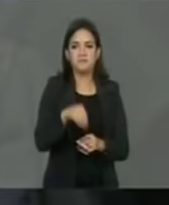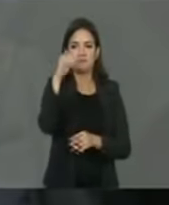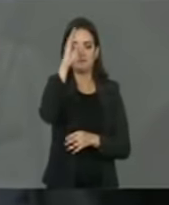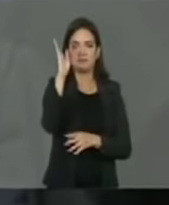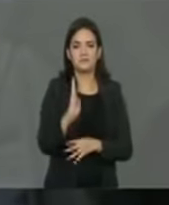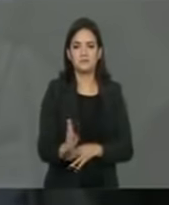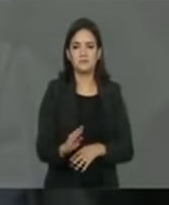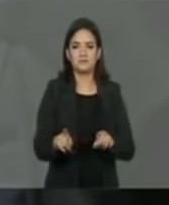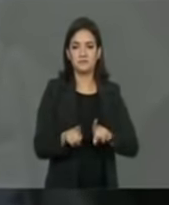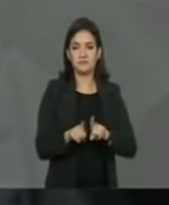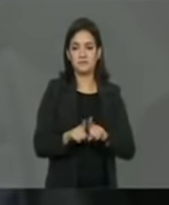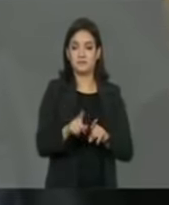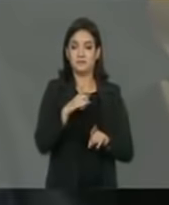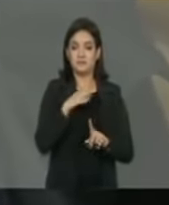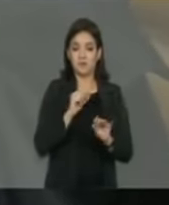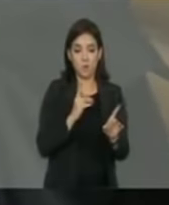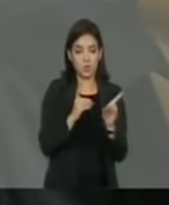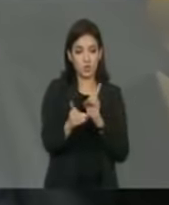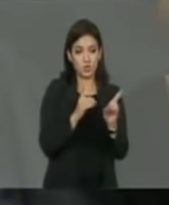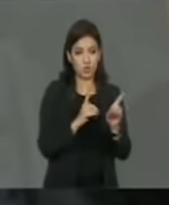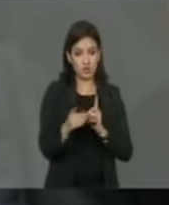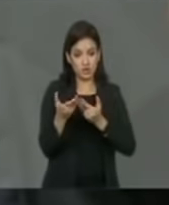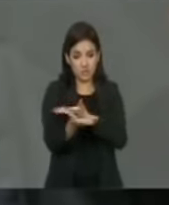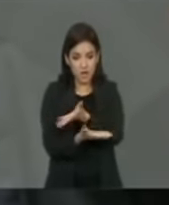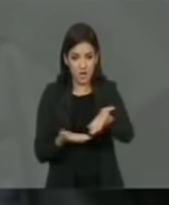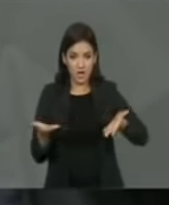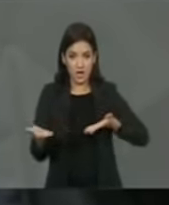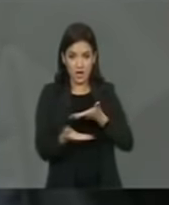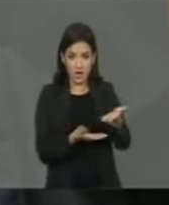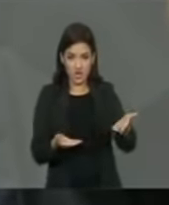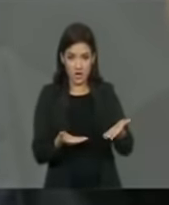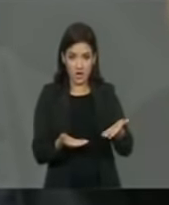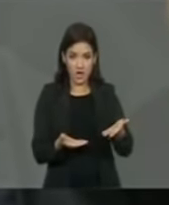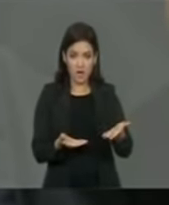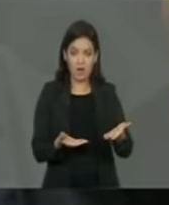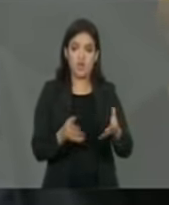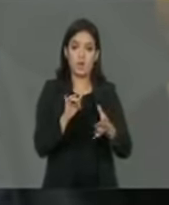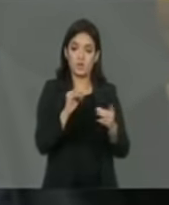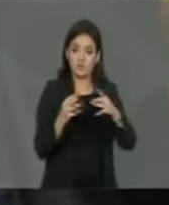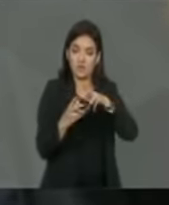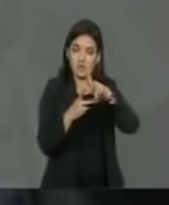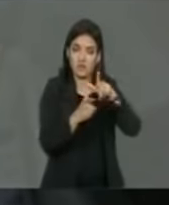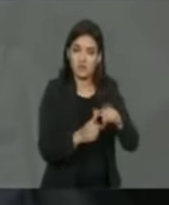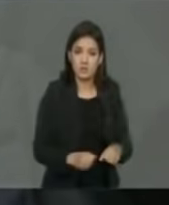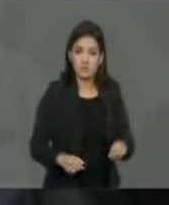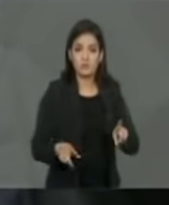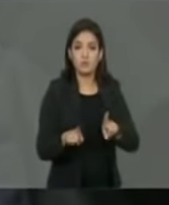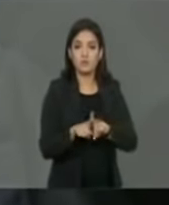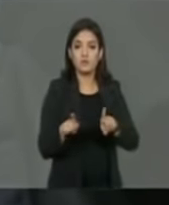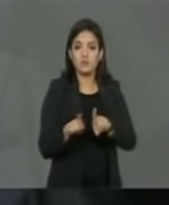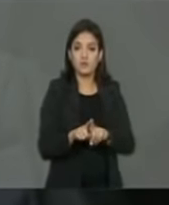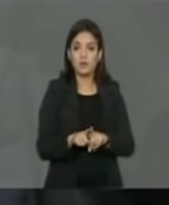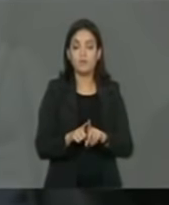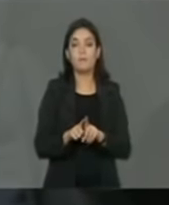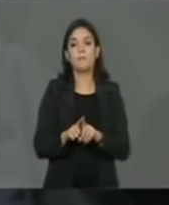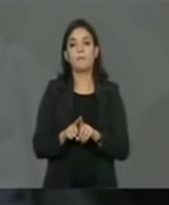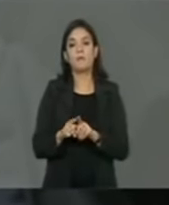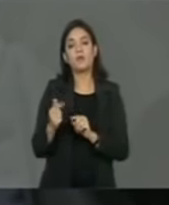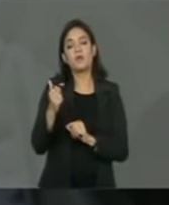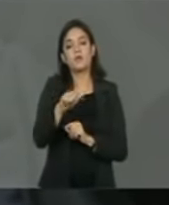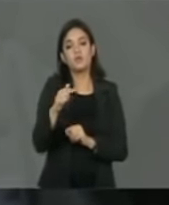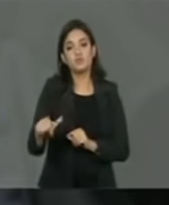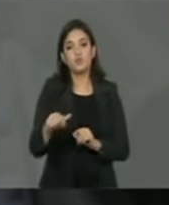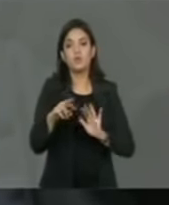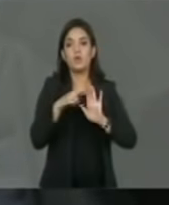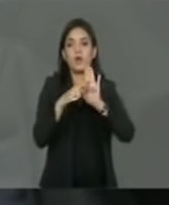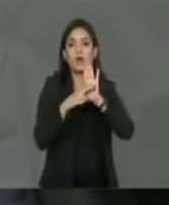viabilizar o diálogo harmonioso entre as fontes internacionais e aquelas de origem doméstica o critério da